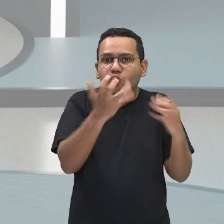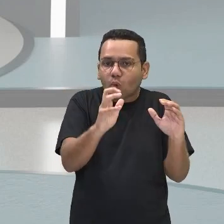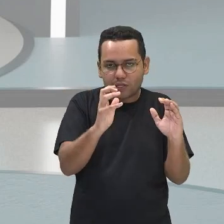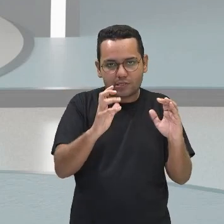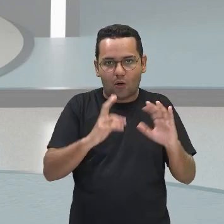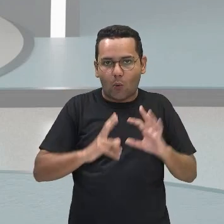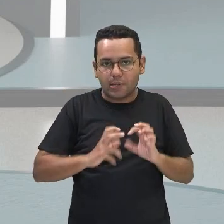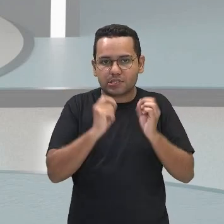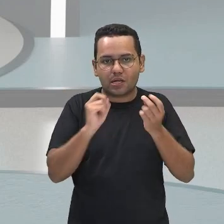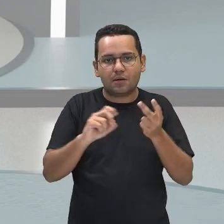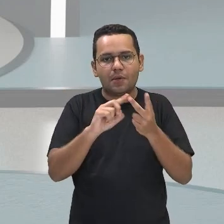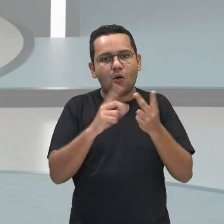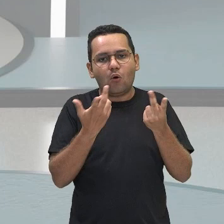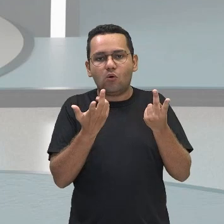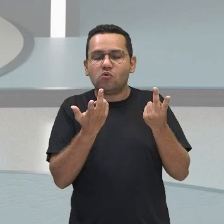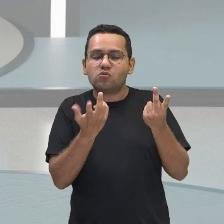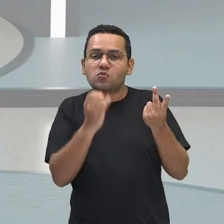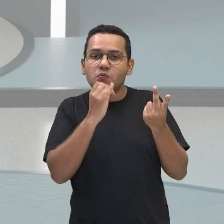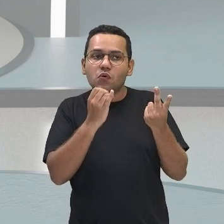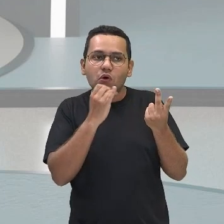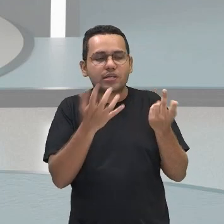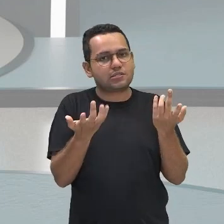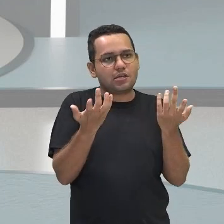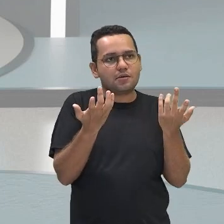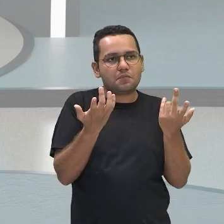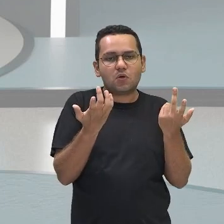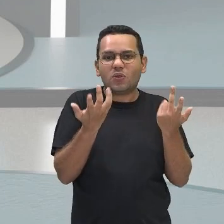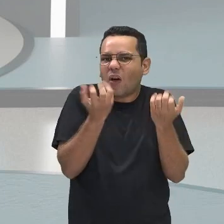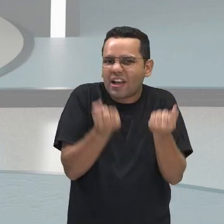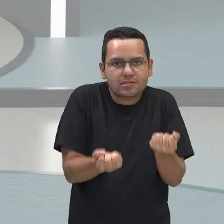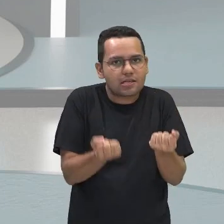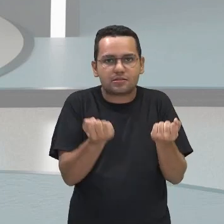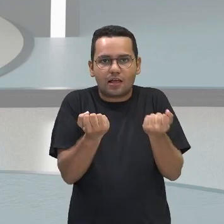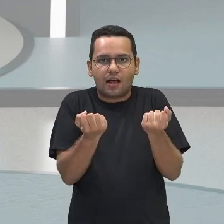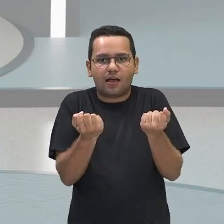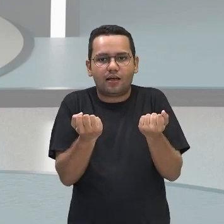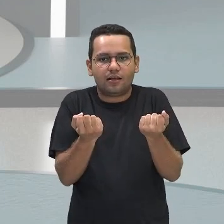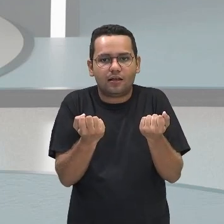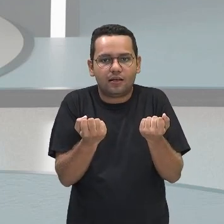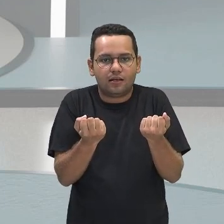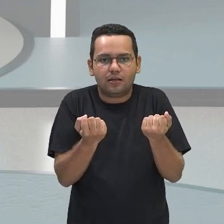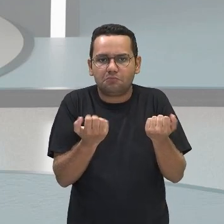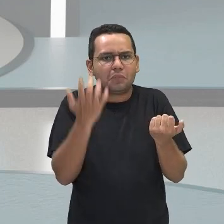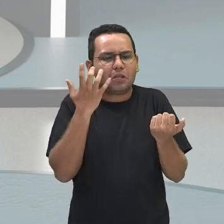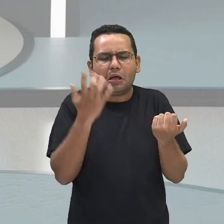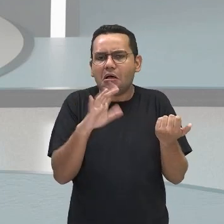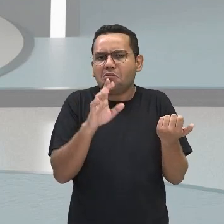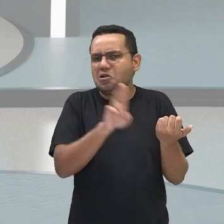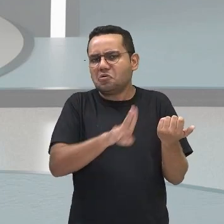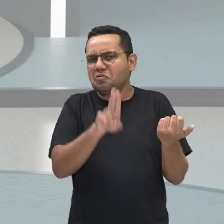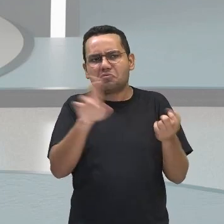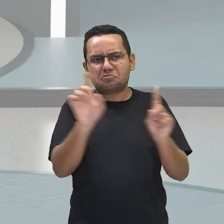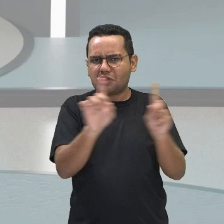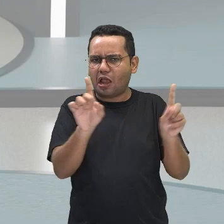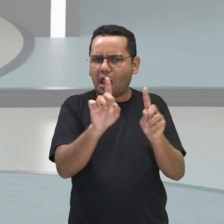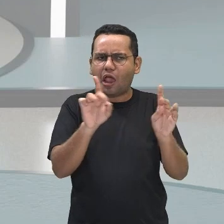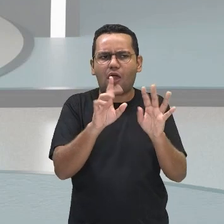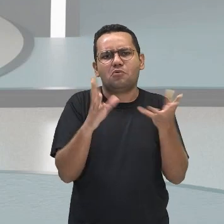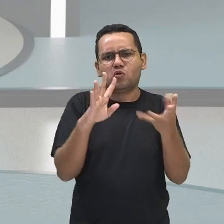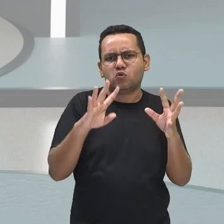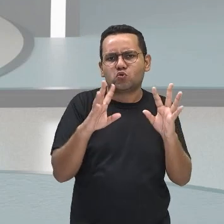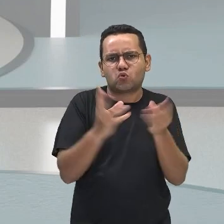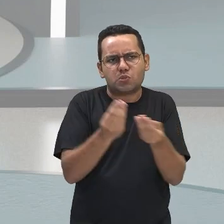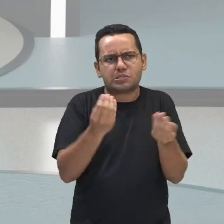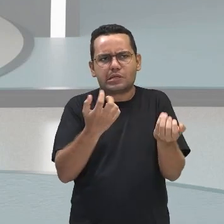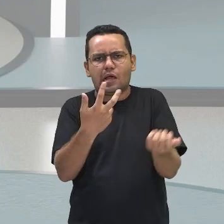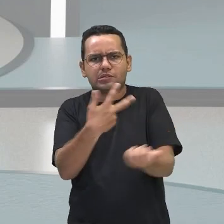à coleta de amostra. Chegou lá, não vou me submeter a isso. Eu não uso nenhum tipo de doping, né? Era de